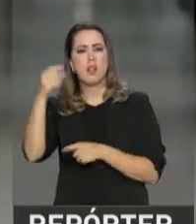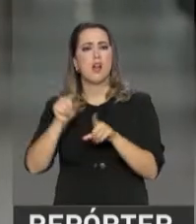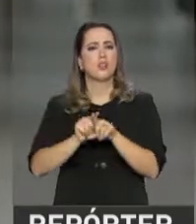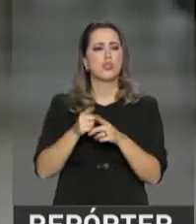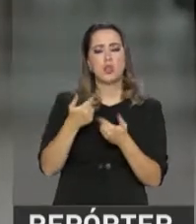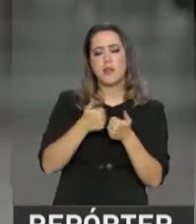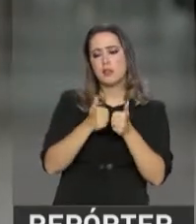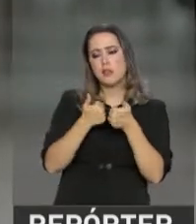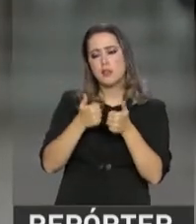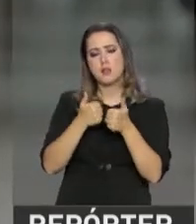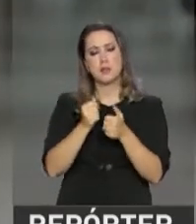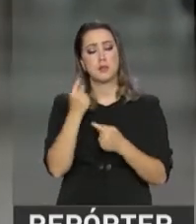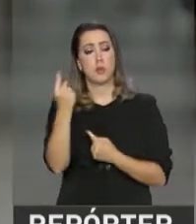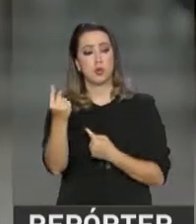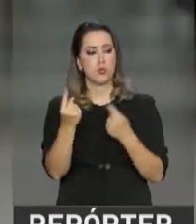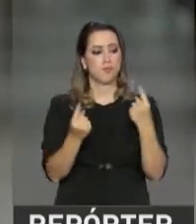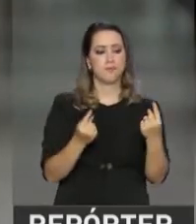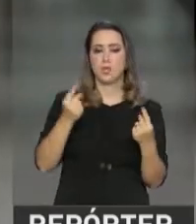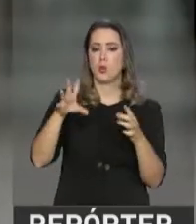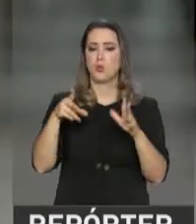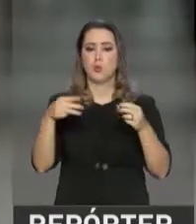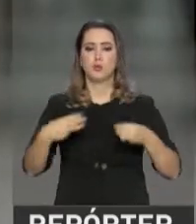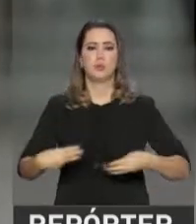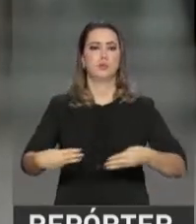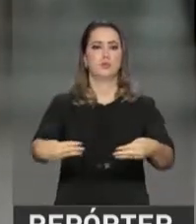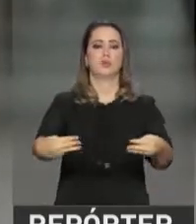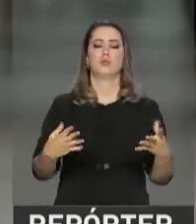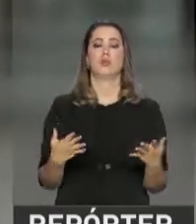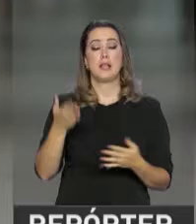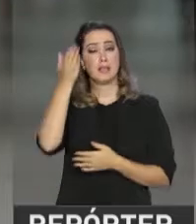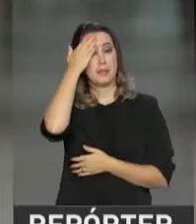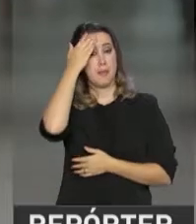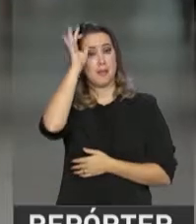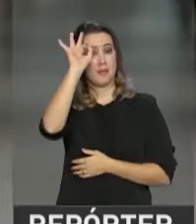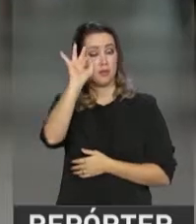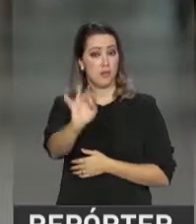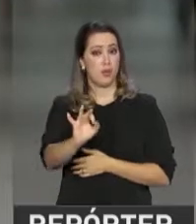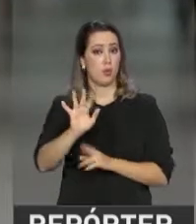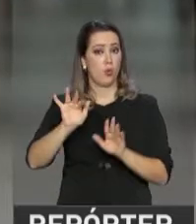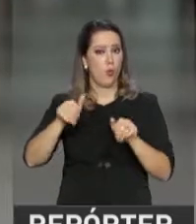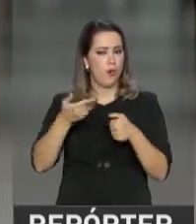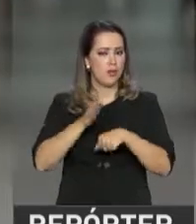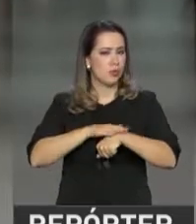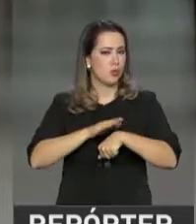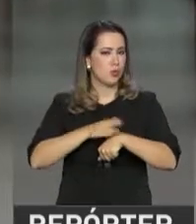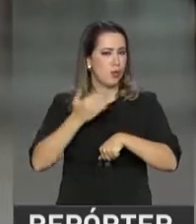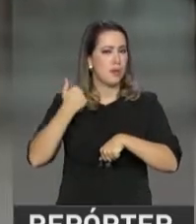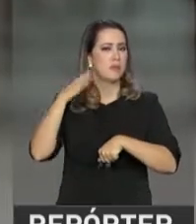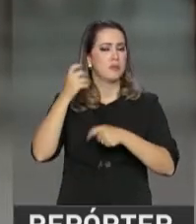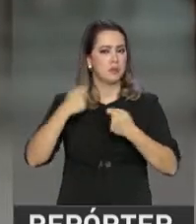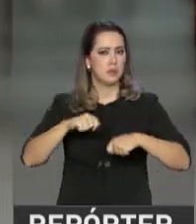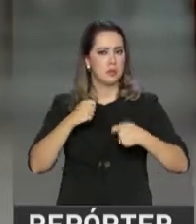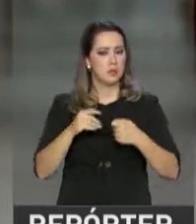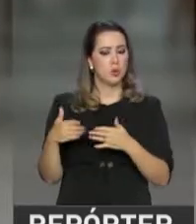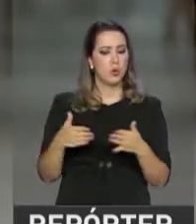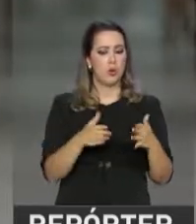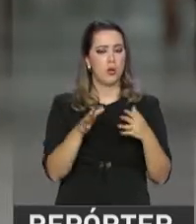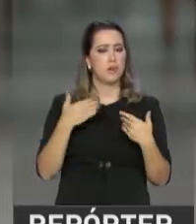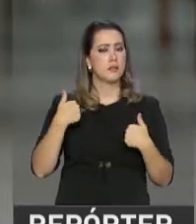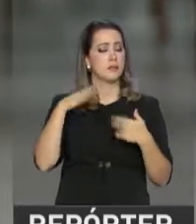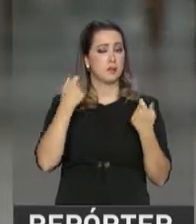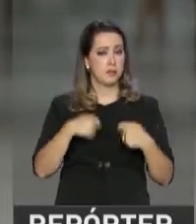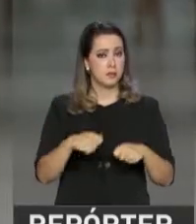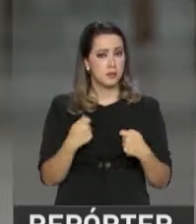deslocamento realizado em todos os ministérios sabendo consequentemente quais são os horários mais demandados os trajetos mais